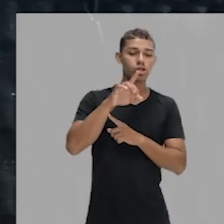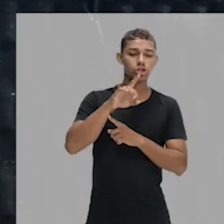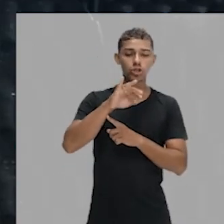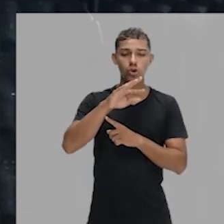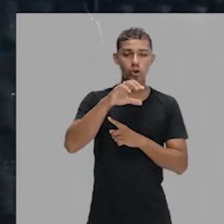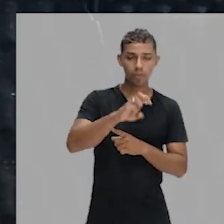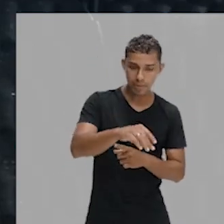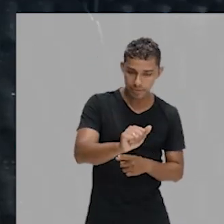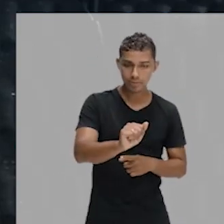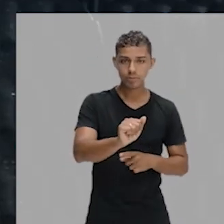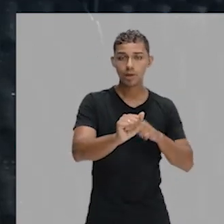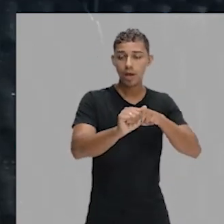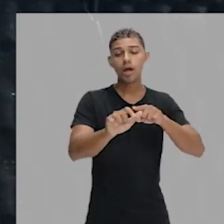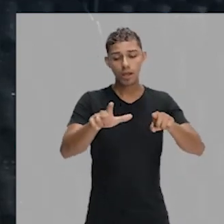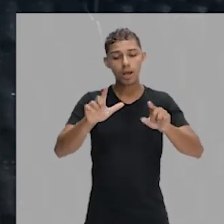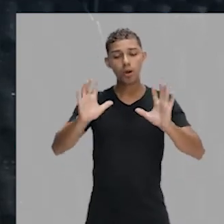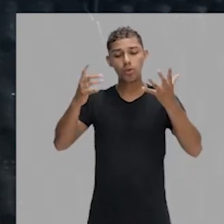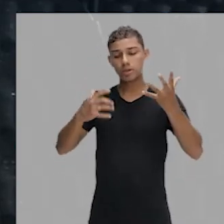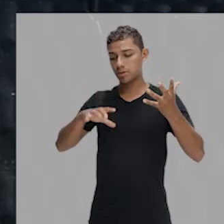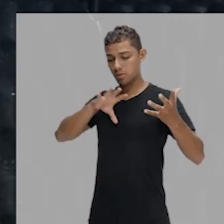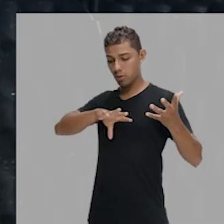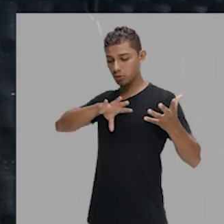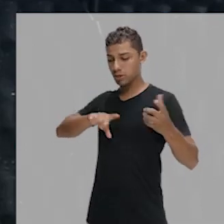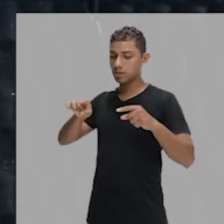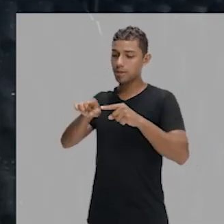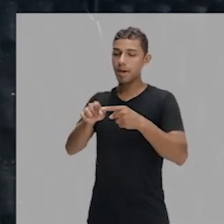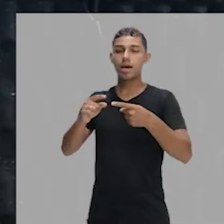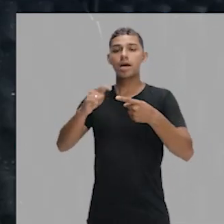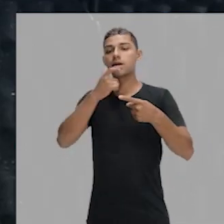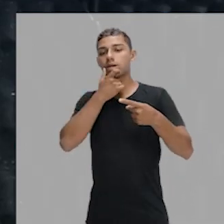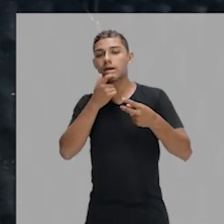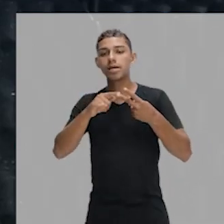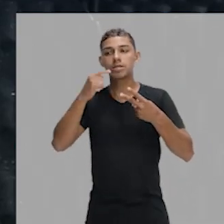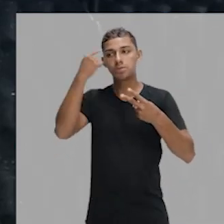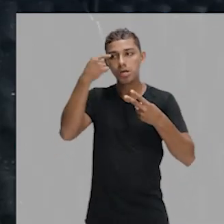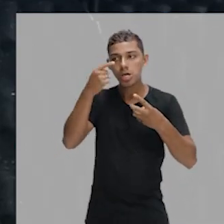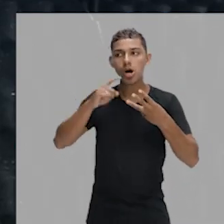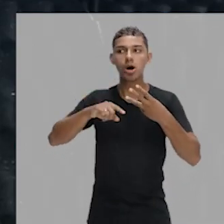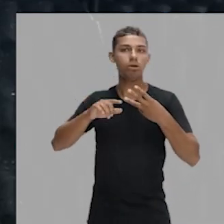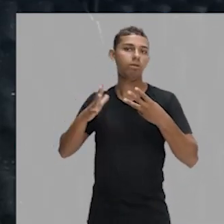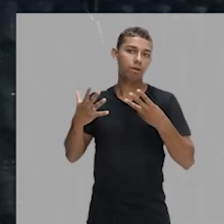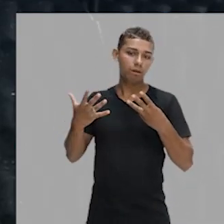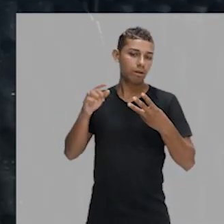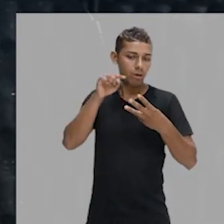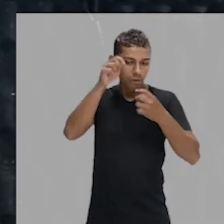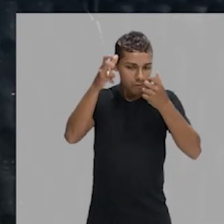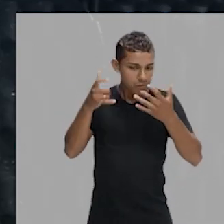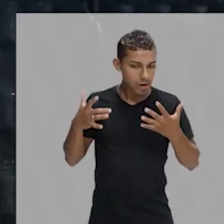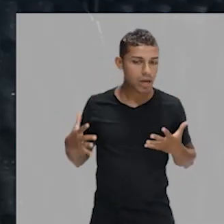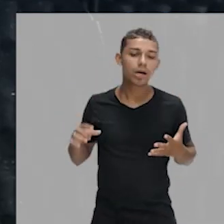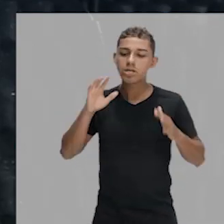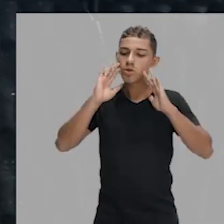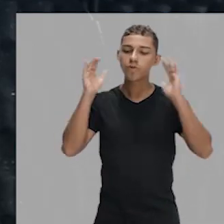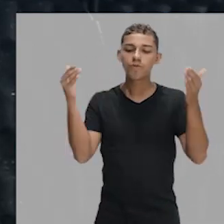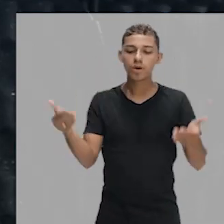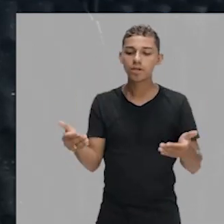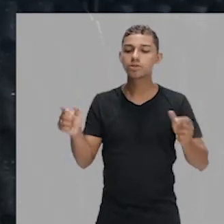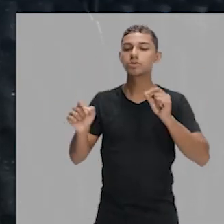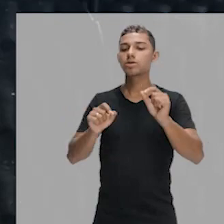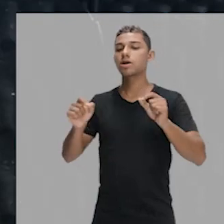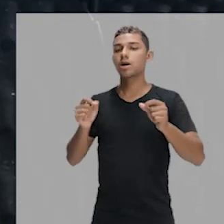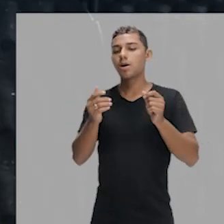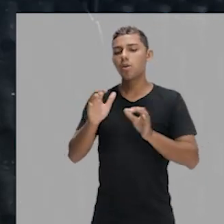línguas estrangeiras. Então, quando nós falamos de forma afirmativa, interrogativa e negativa, nós estamos justamente focando nesse